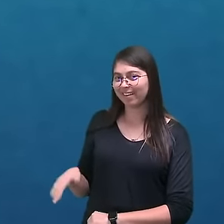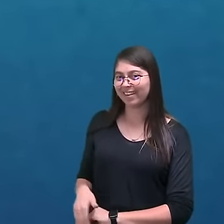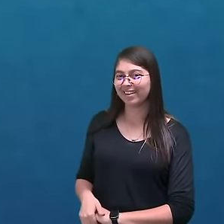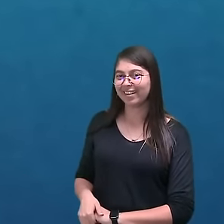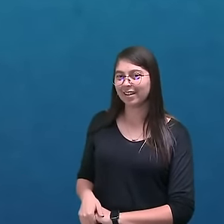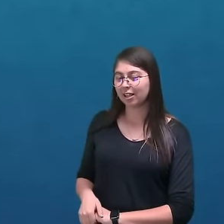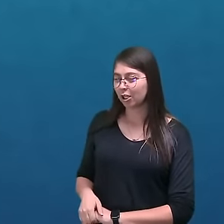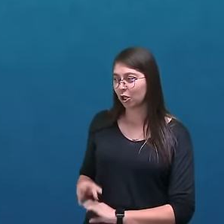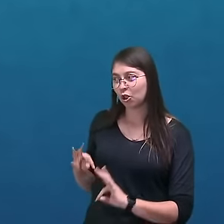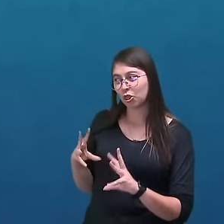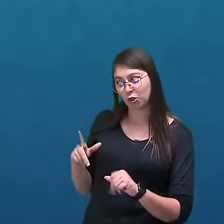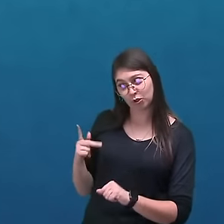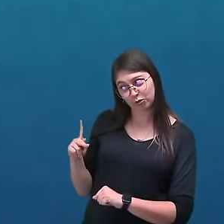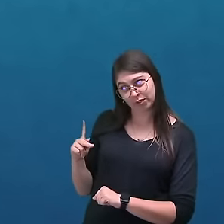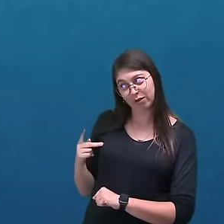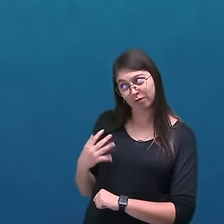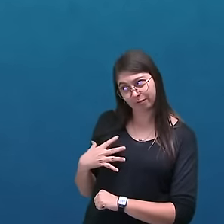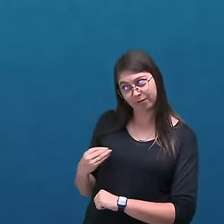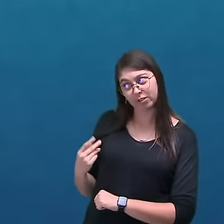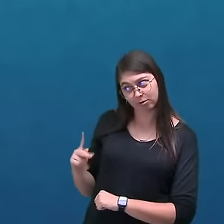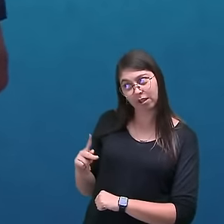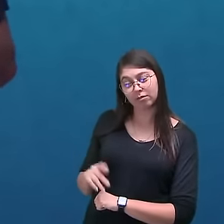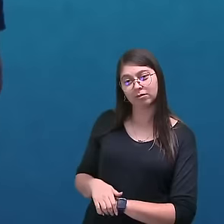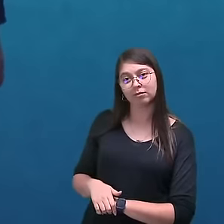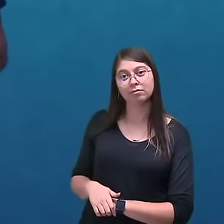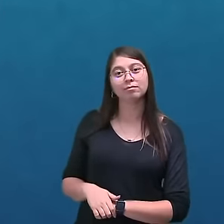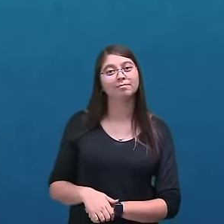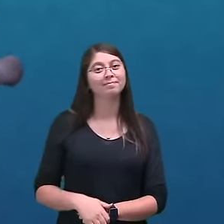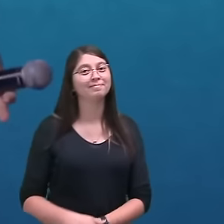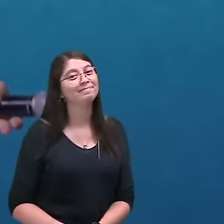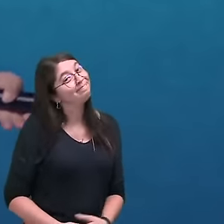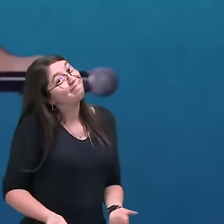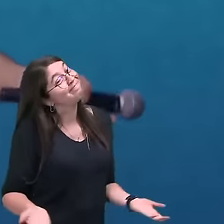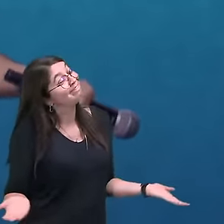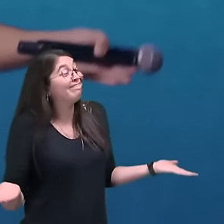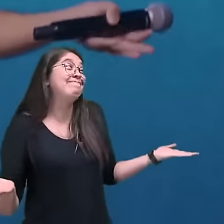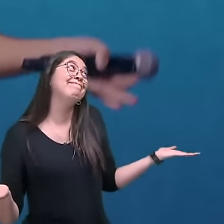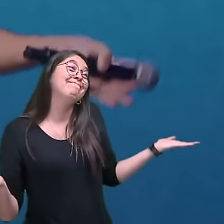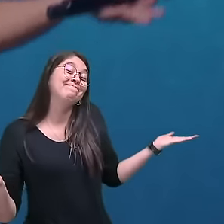São todos os filhos de você. Ele fez assim.